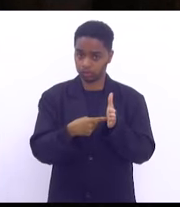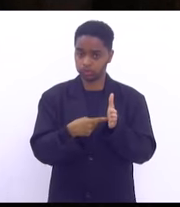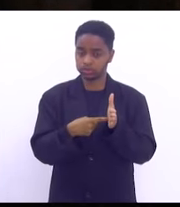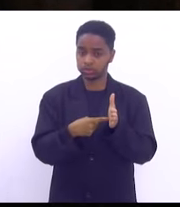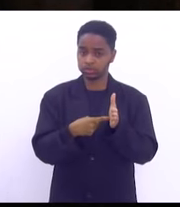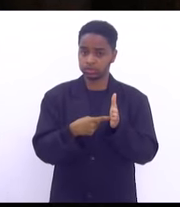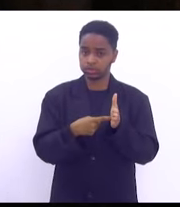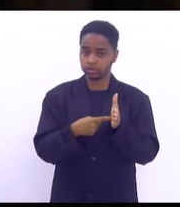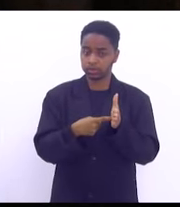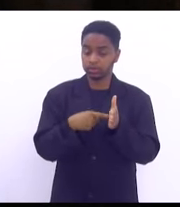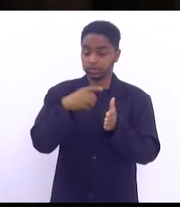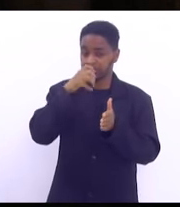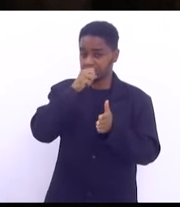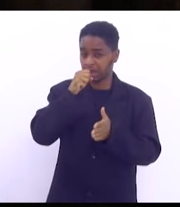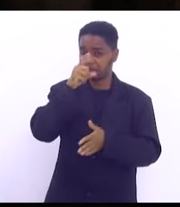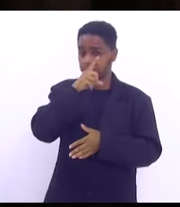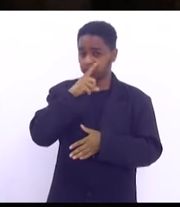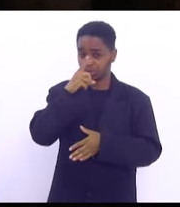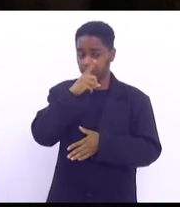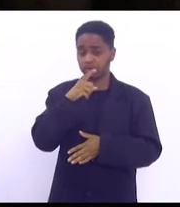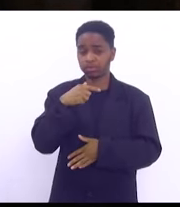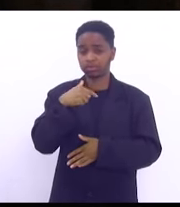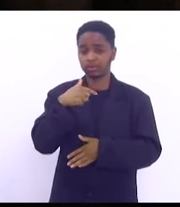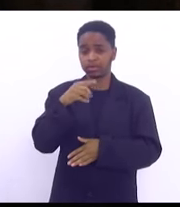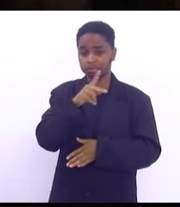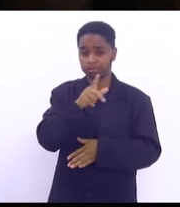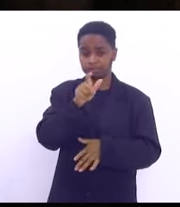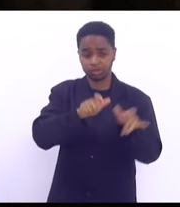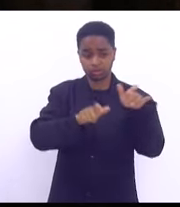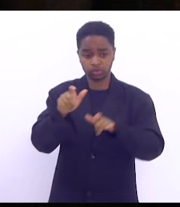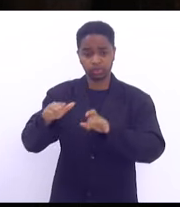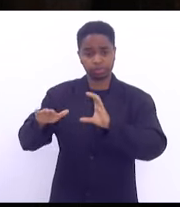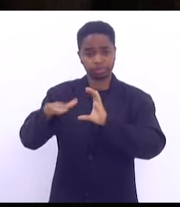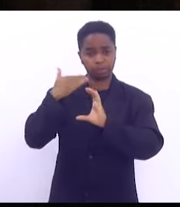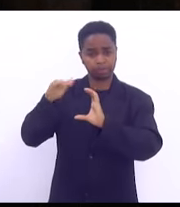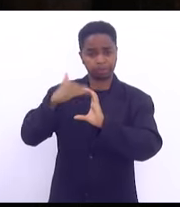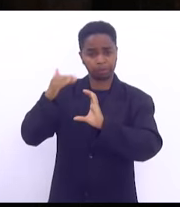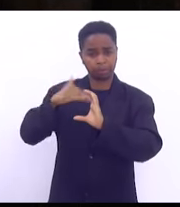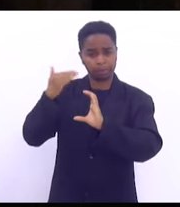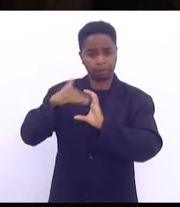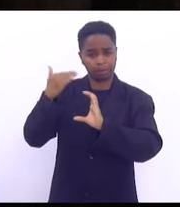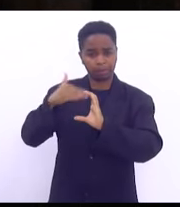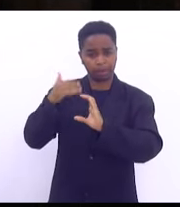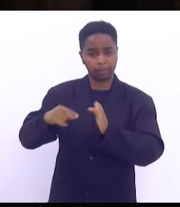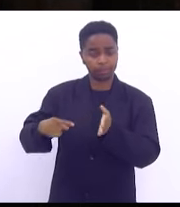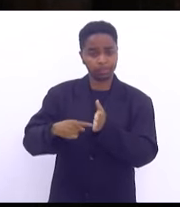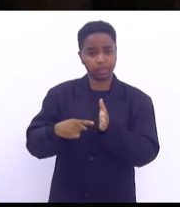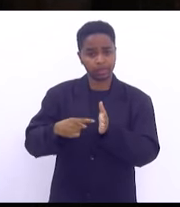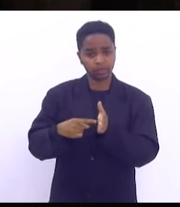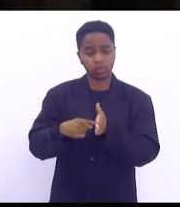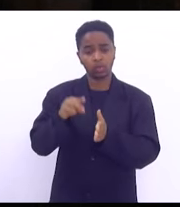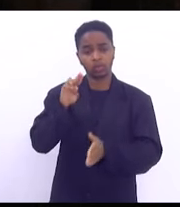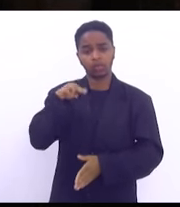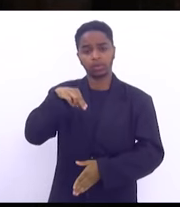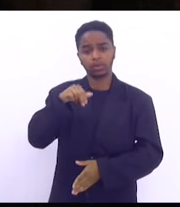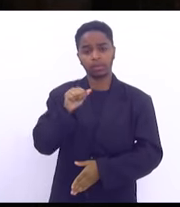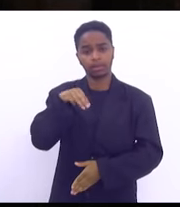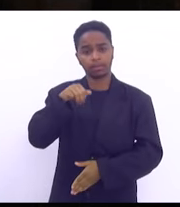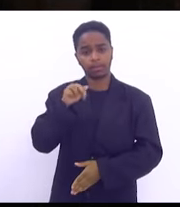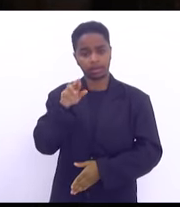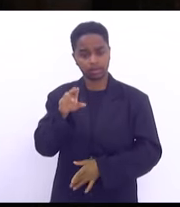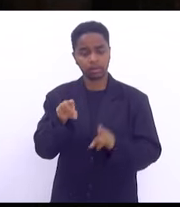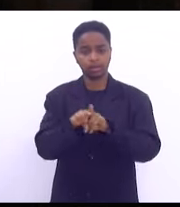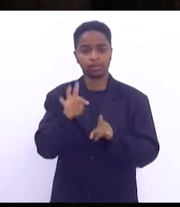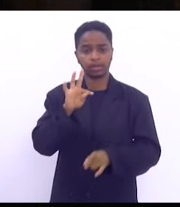de semana inteiro recebendo denúncias da população de Unamar, de Tamoios, o pessoal da